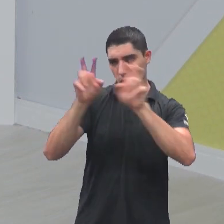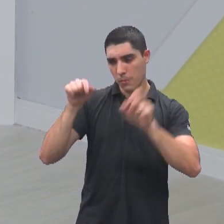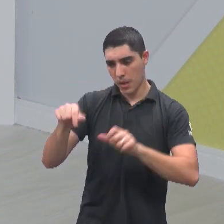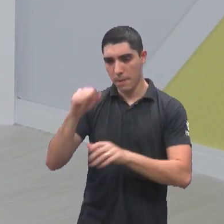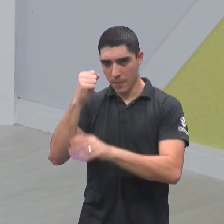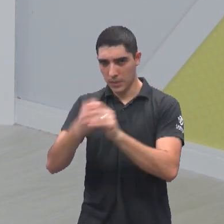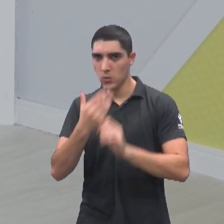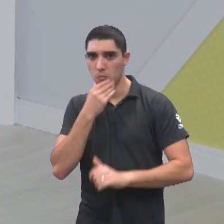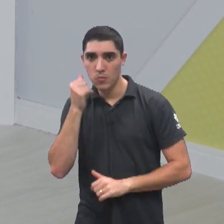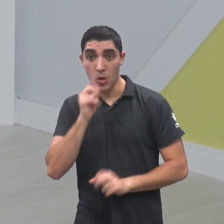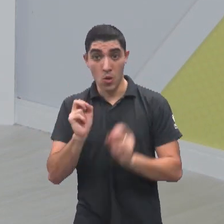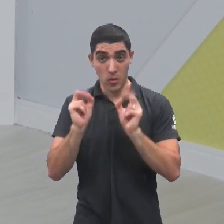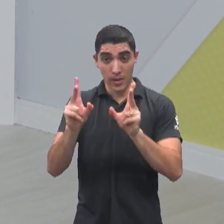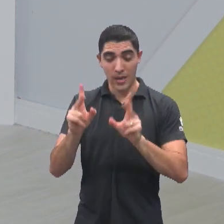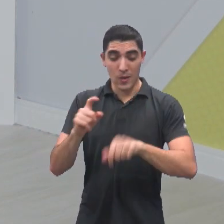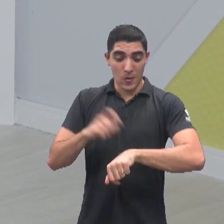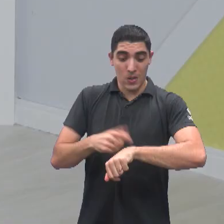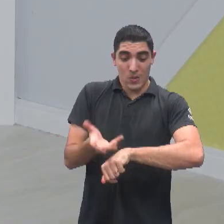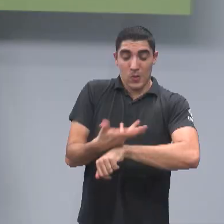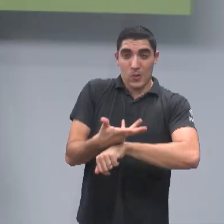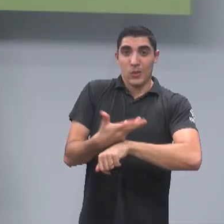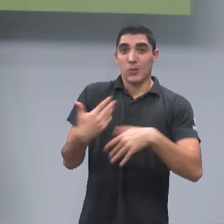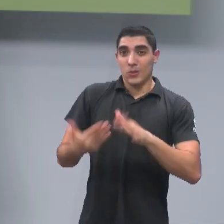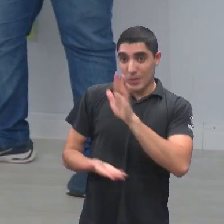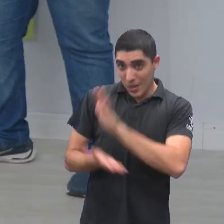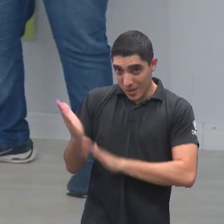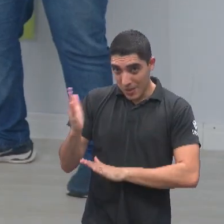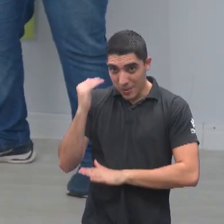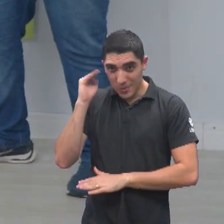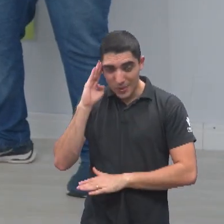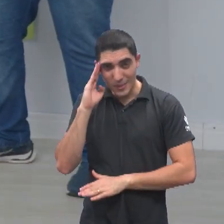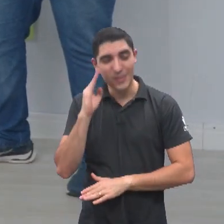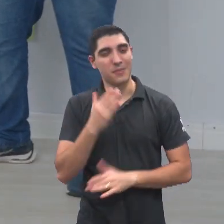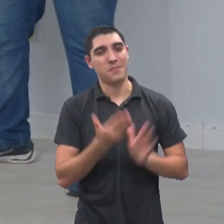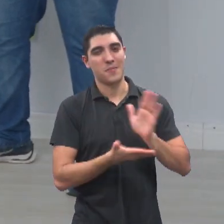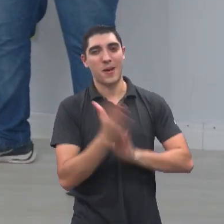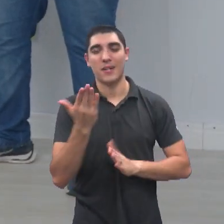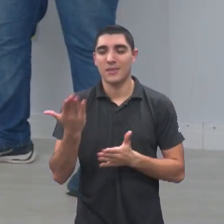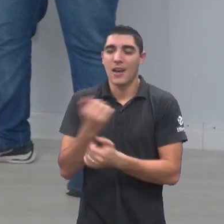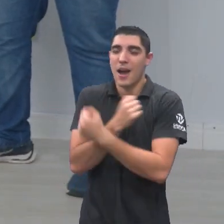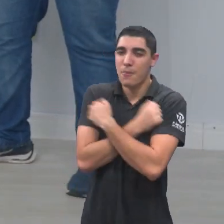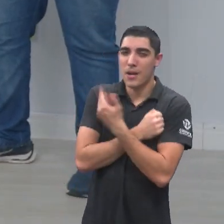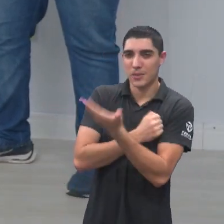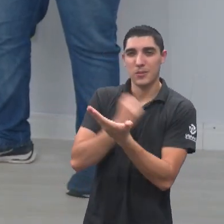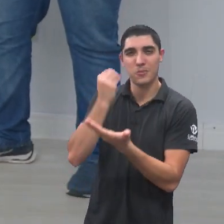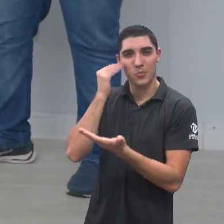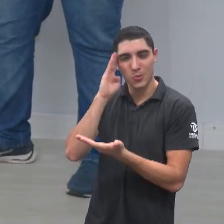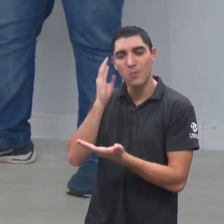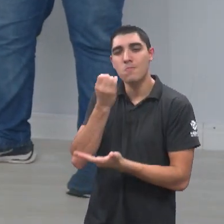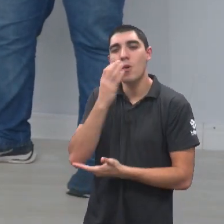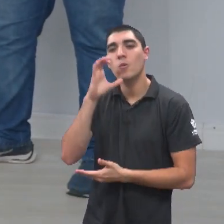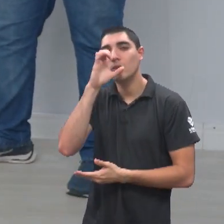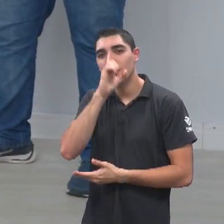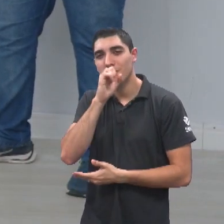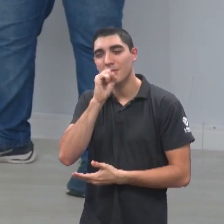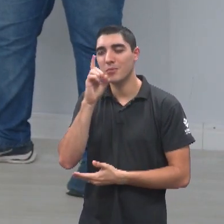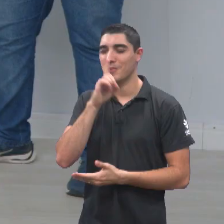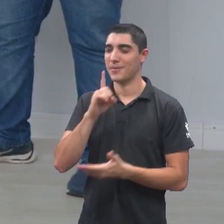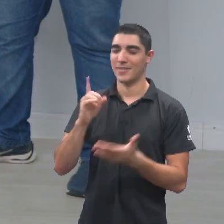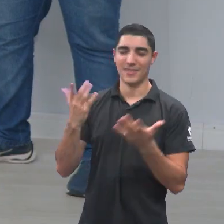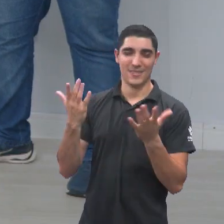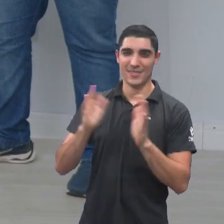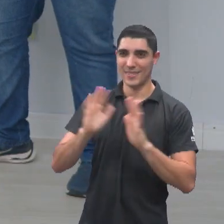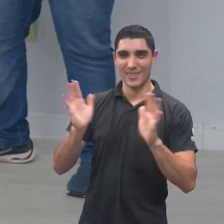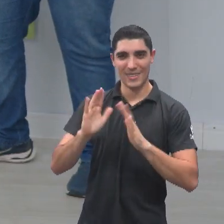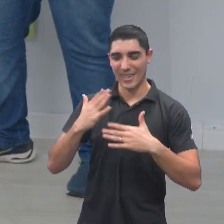tá certo? Ufa! Vambora, Brunão? Bora. Vambora, então tá bom. Brunão, um grande abraço para você, ótimo final de semana. Ótimo final de semana.